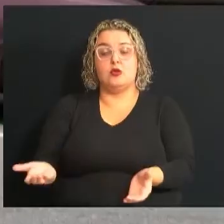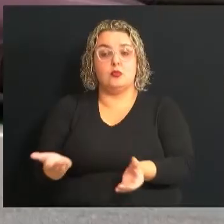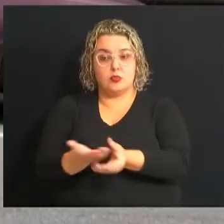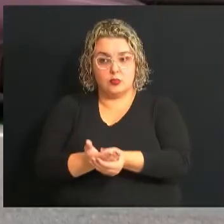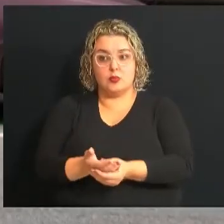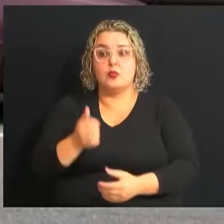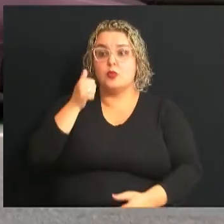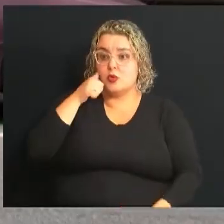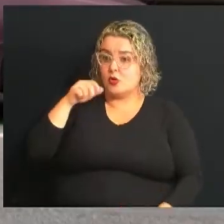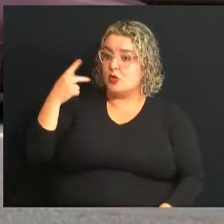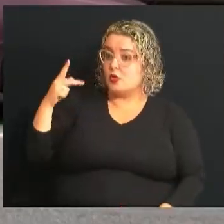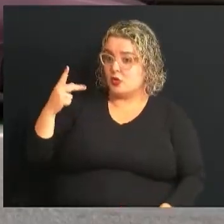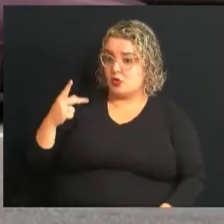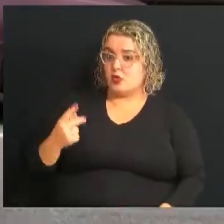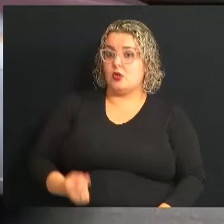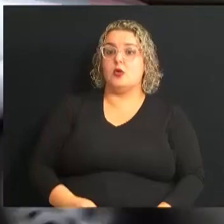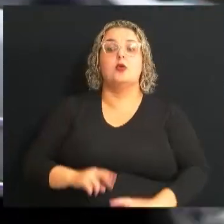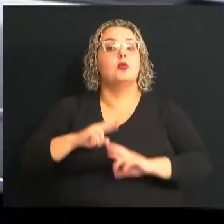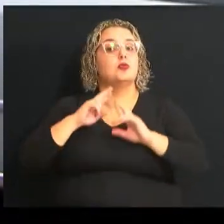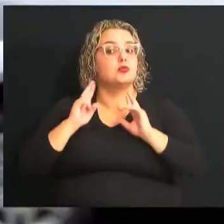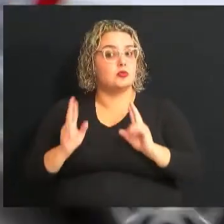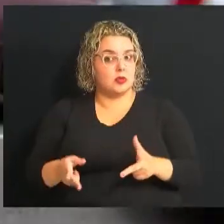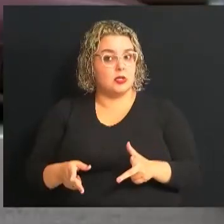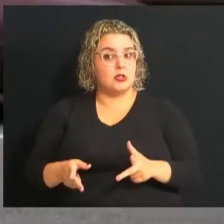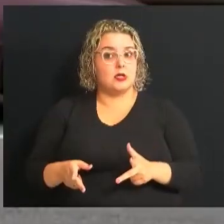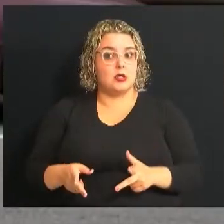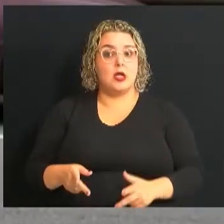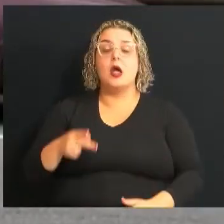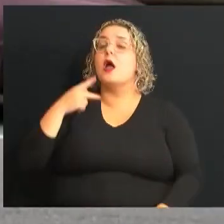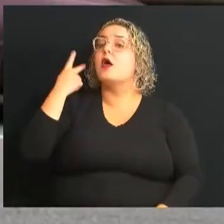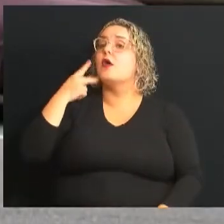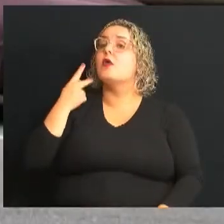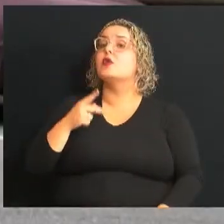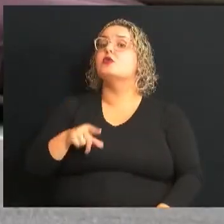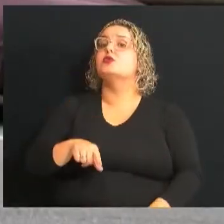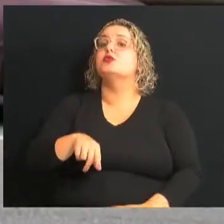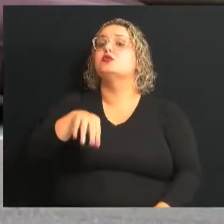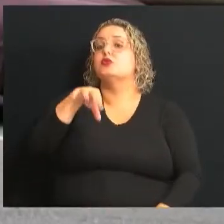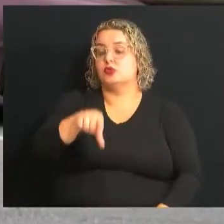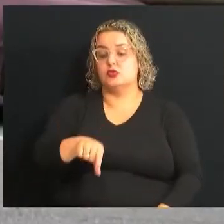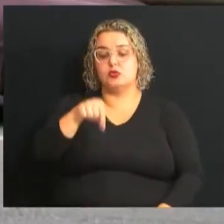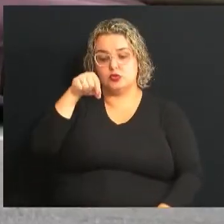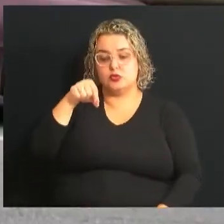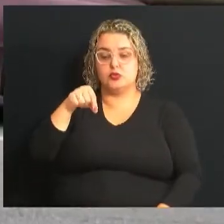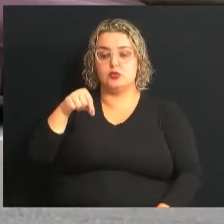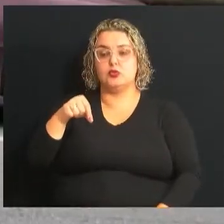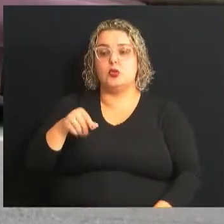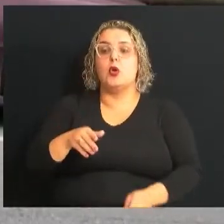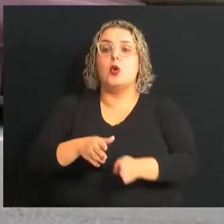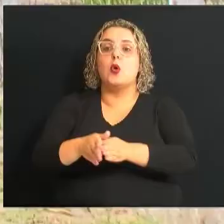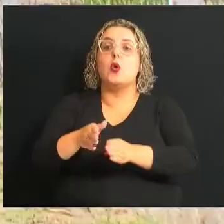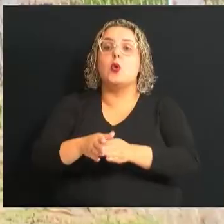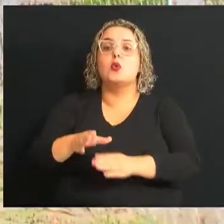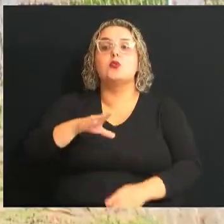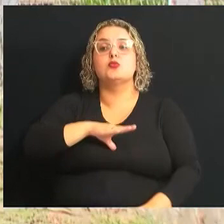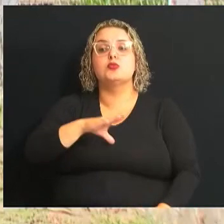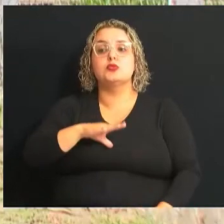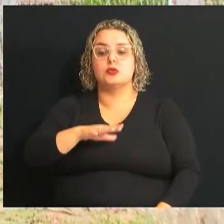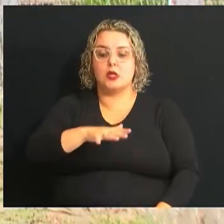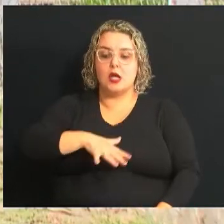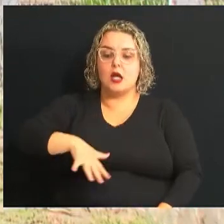ela, com um diferencial. A parlamentar optou em consultar o Conselho Municipal da área